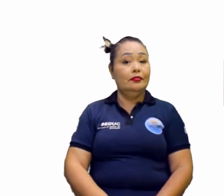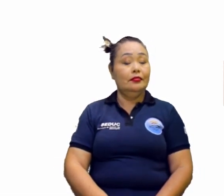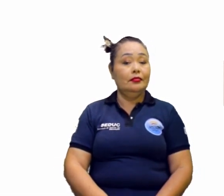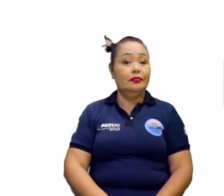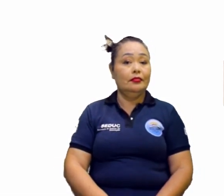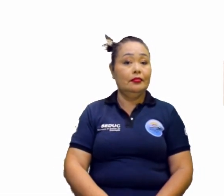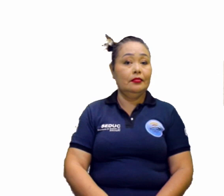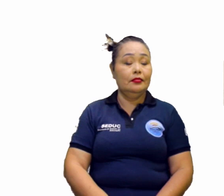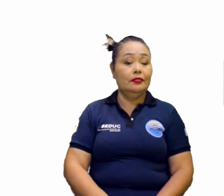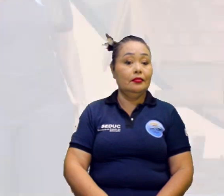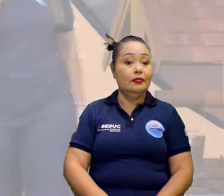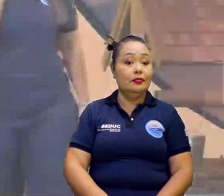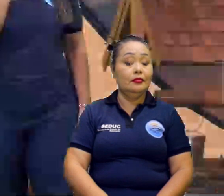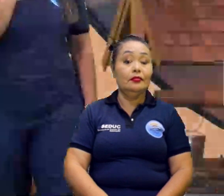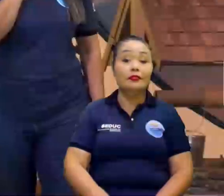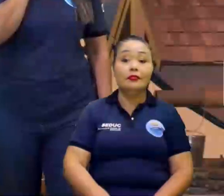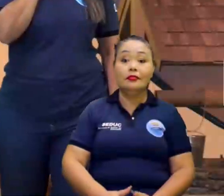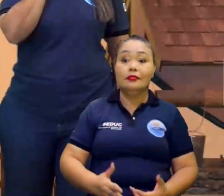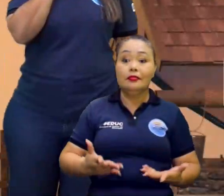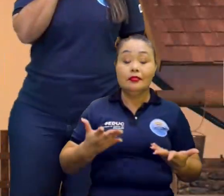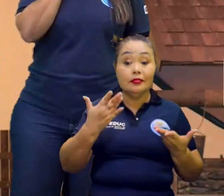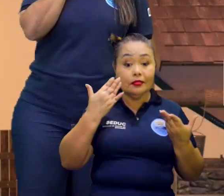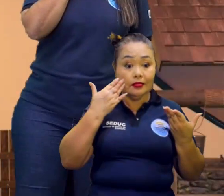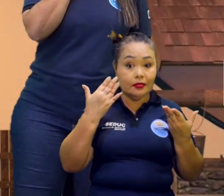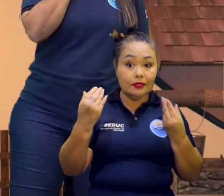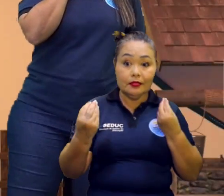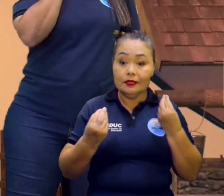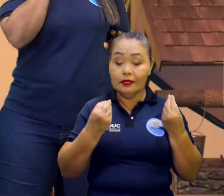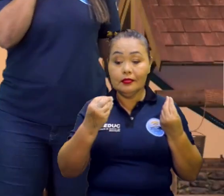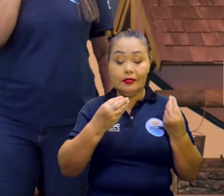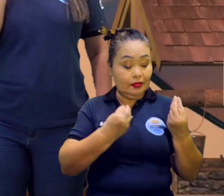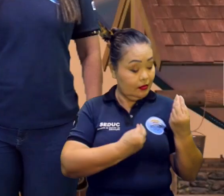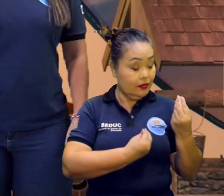Olha a dinâmica da vida.